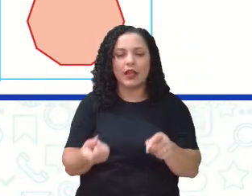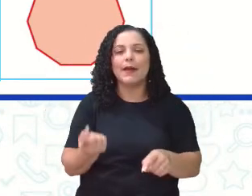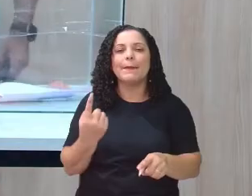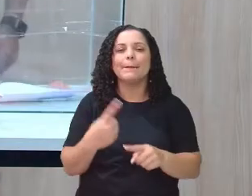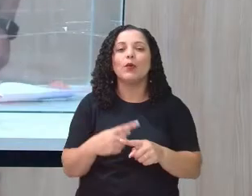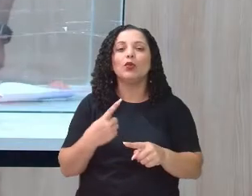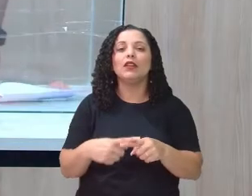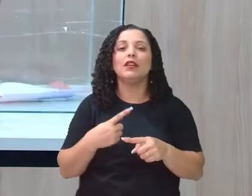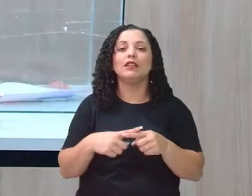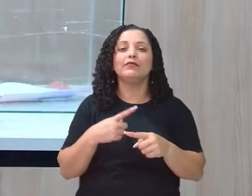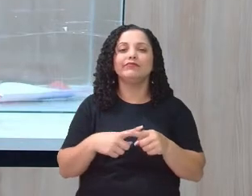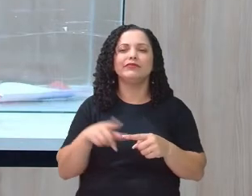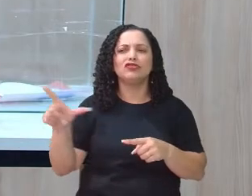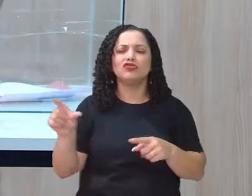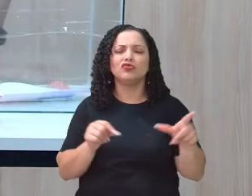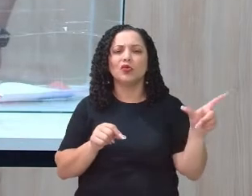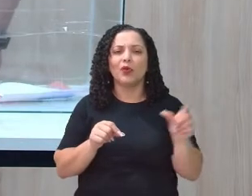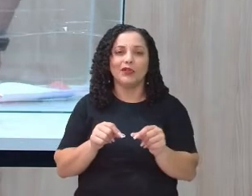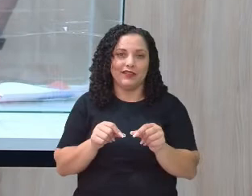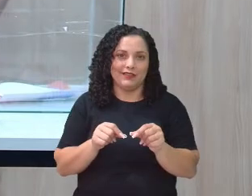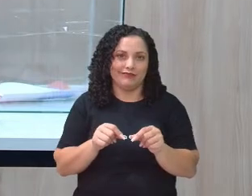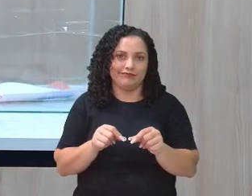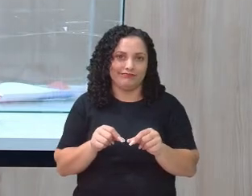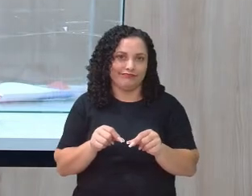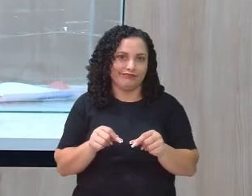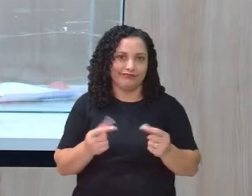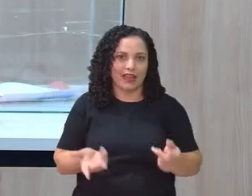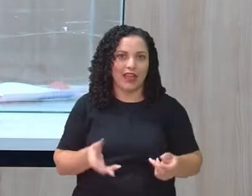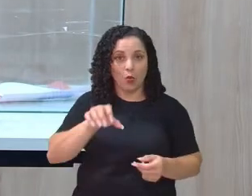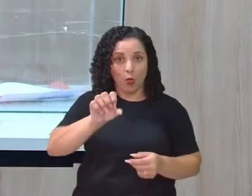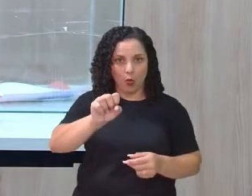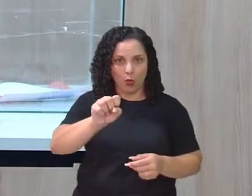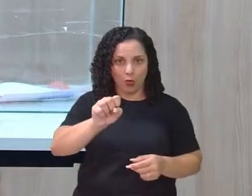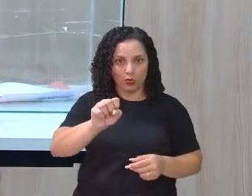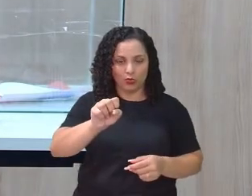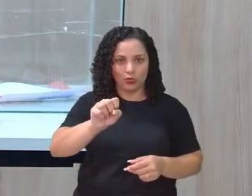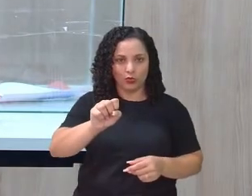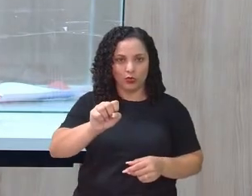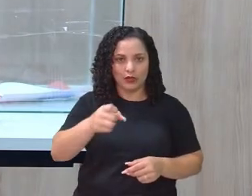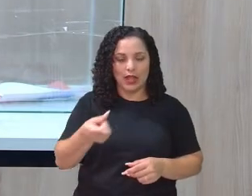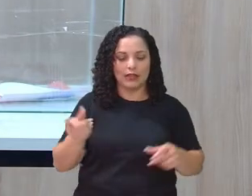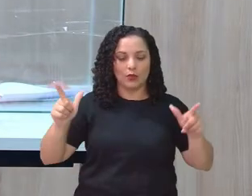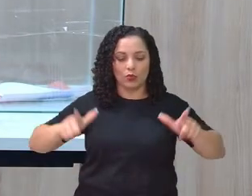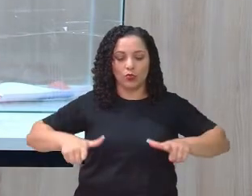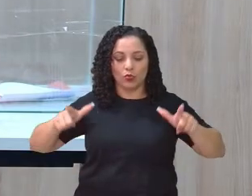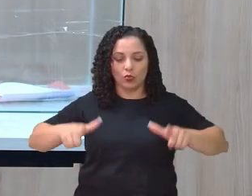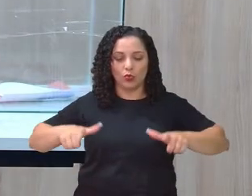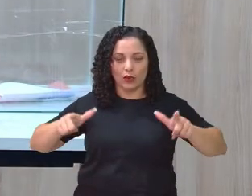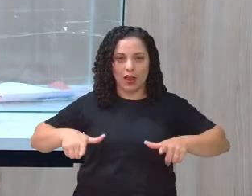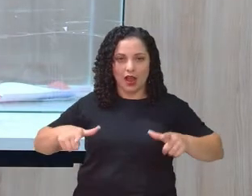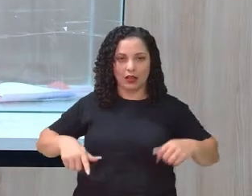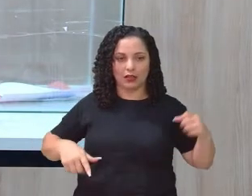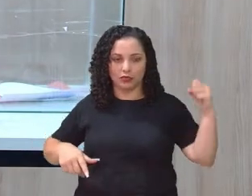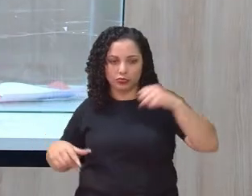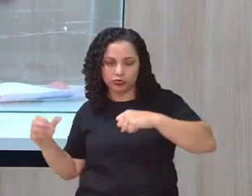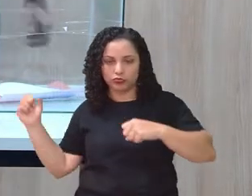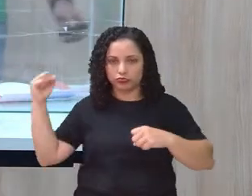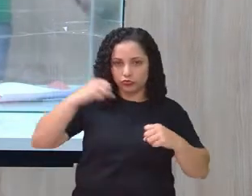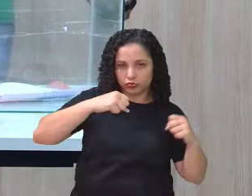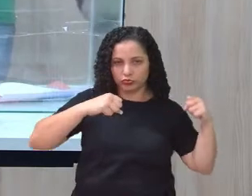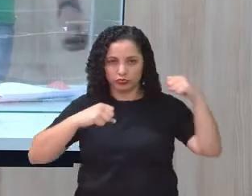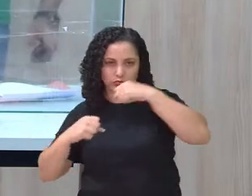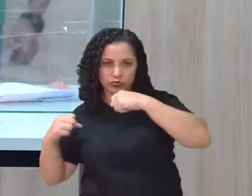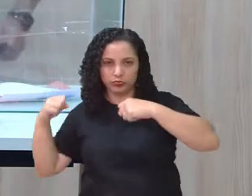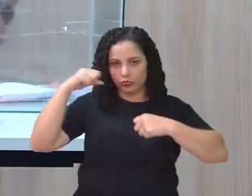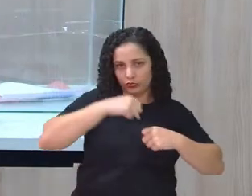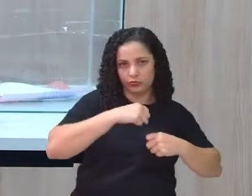porquê de escolher, certo? Um polígono com 8 lados para ser um ringue aí em relação ao MMA, ao